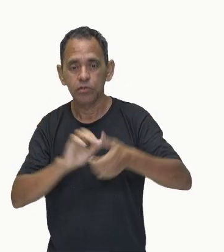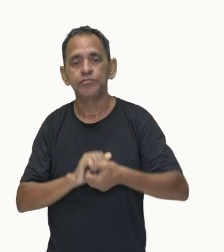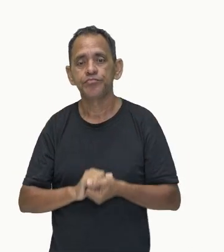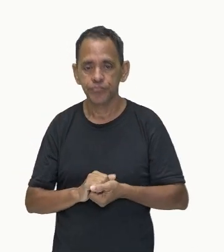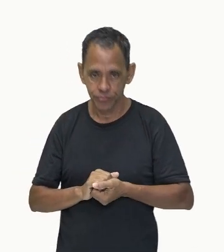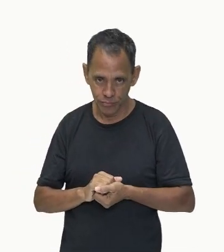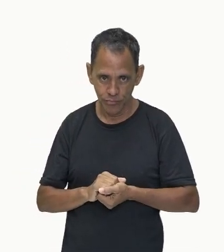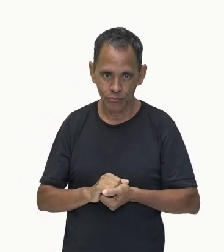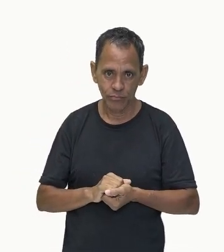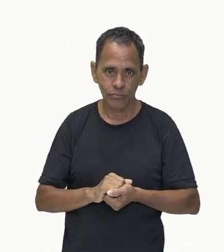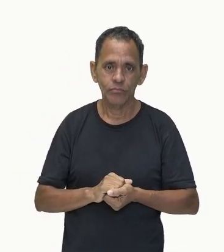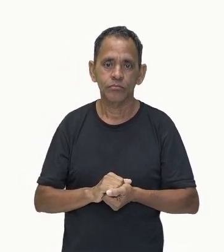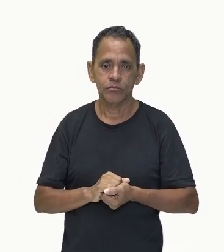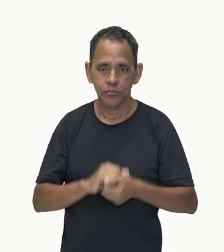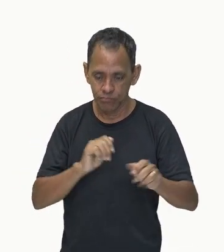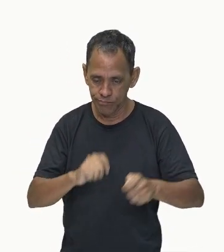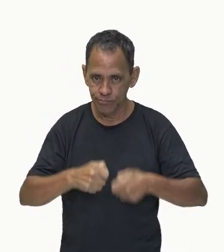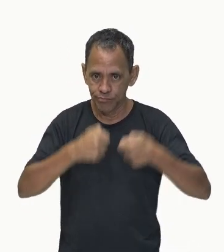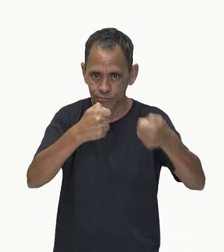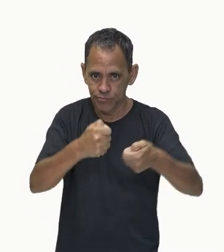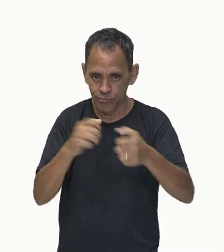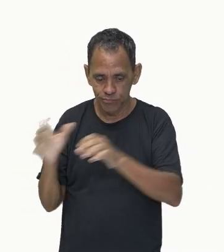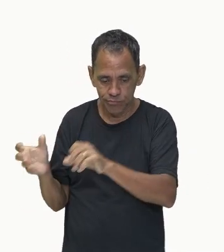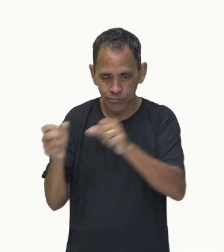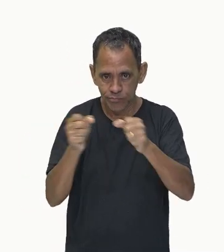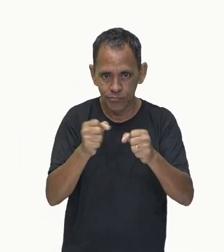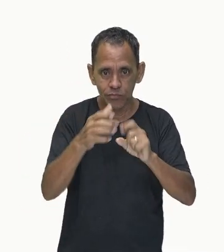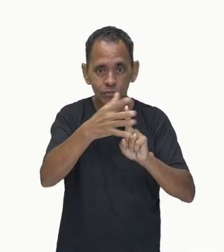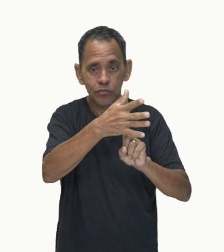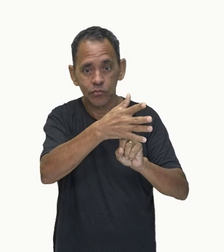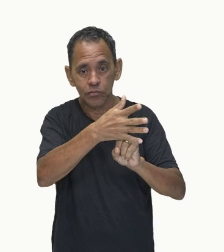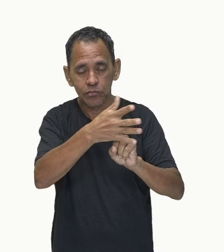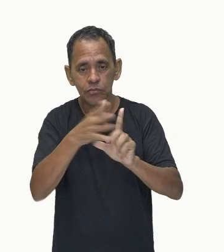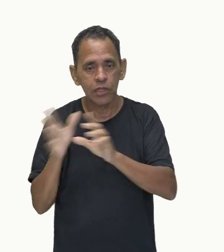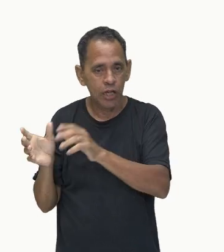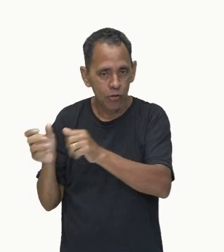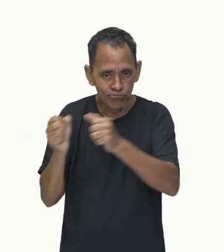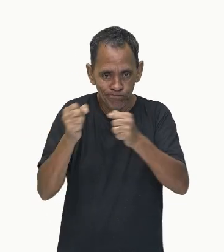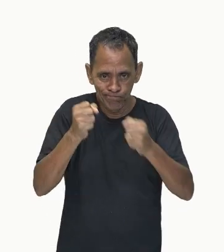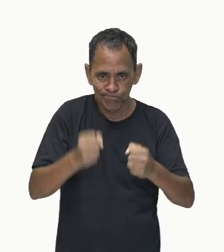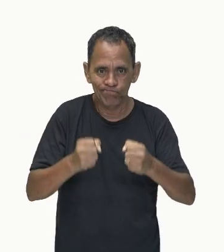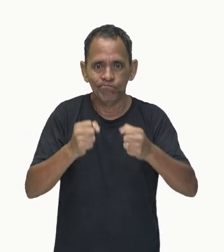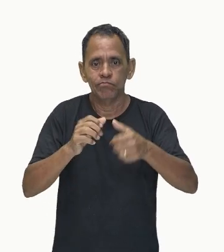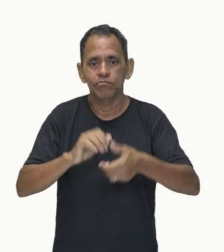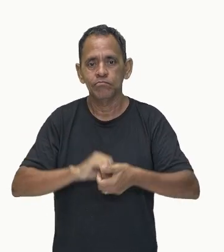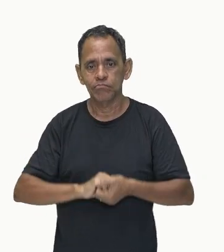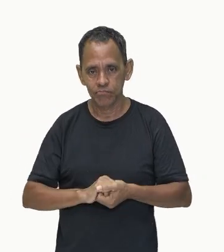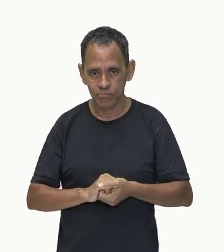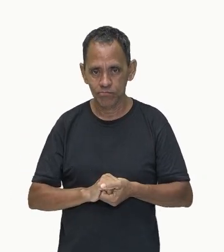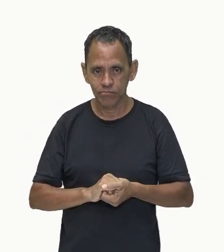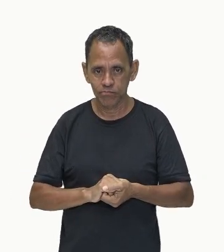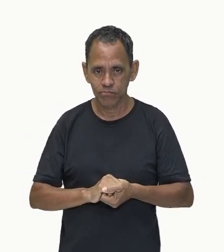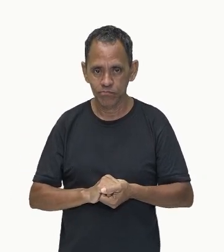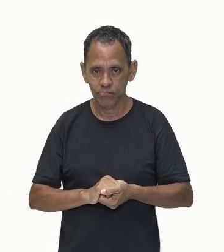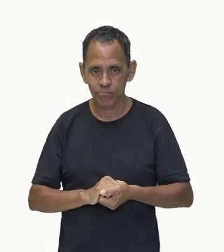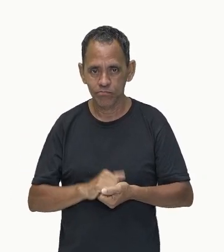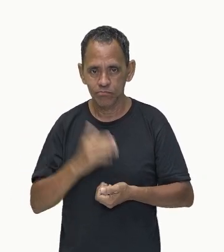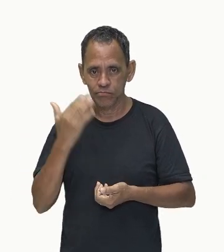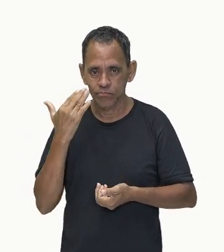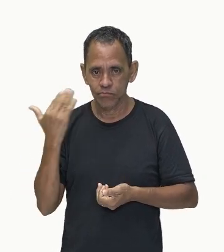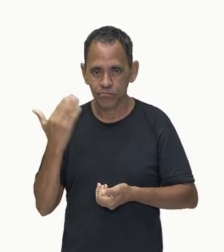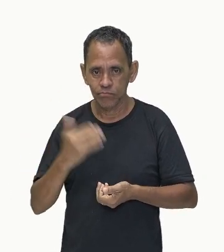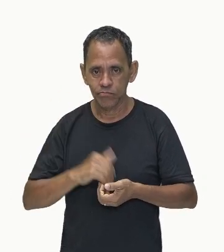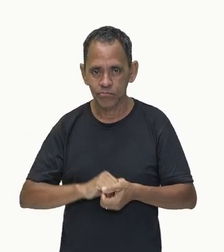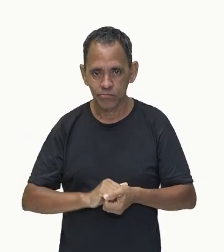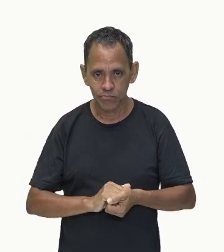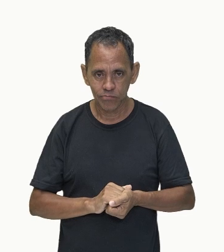é a variação da energia potencial gravitacional. Tá certo? Vamos seguir adiante. Veja aí que o trabalho da